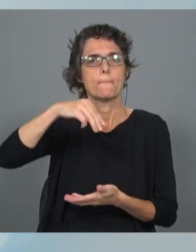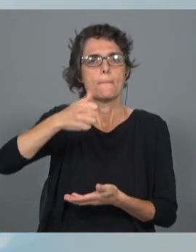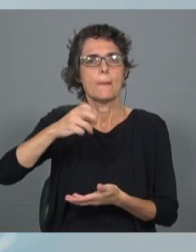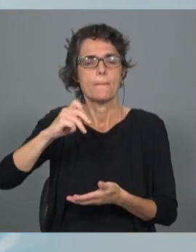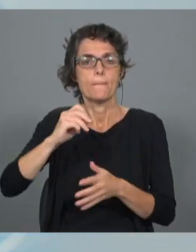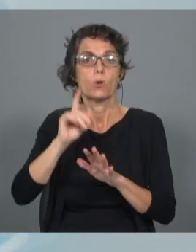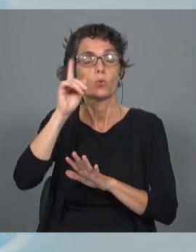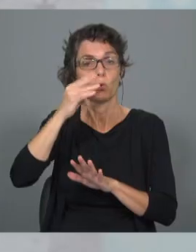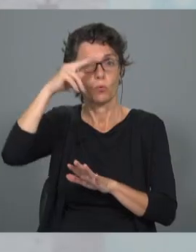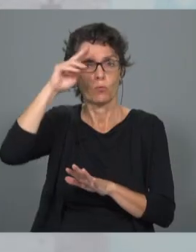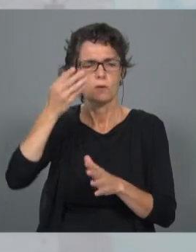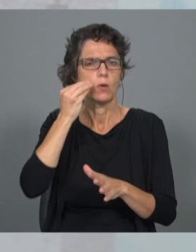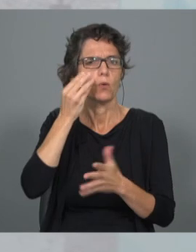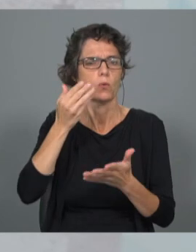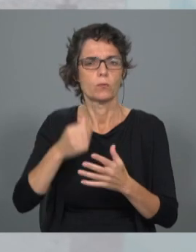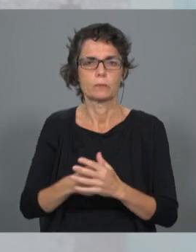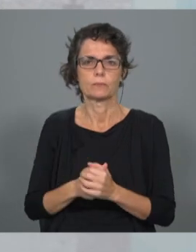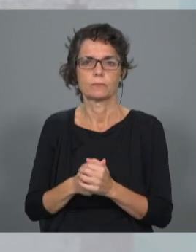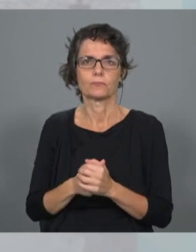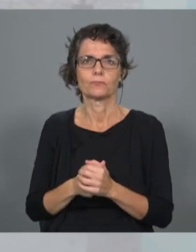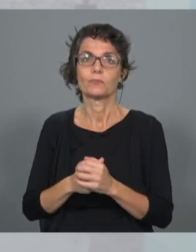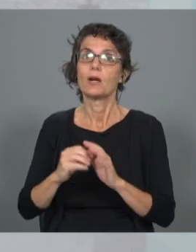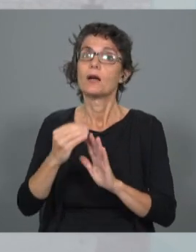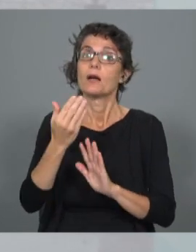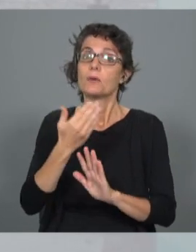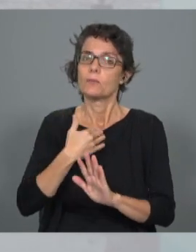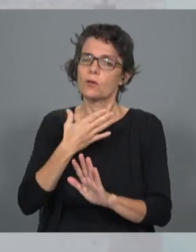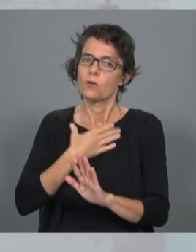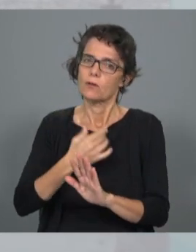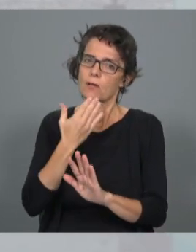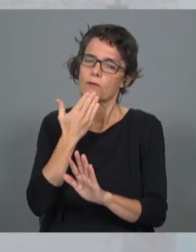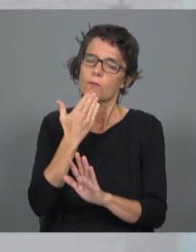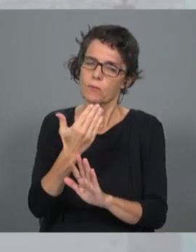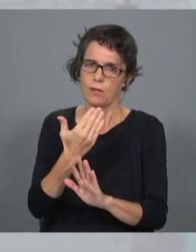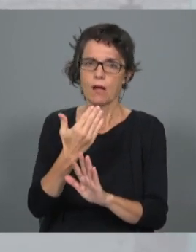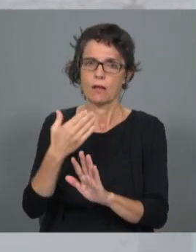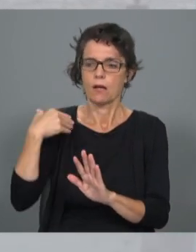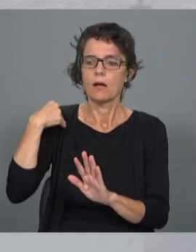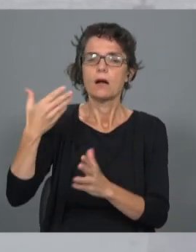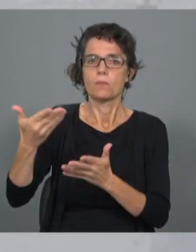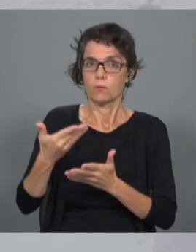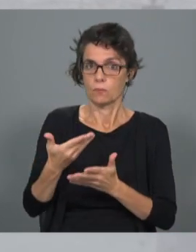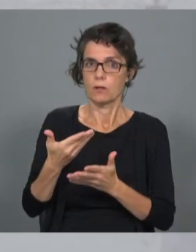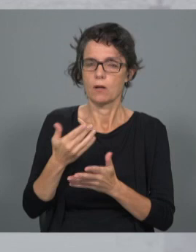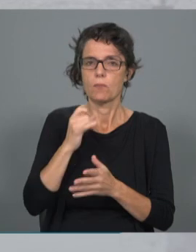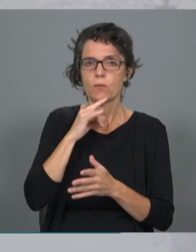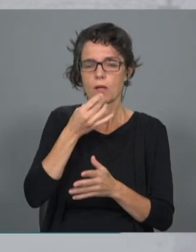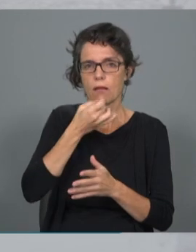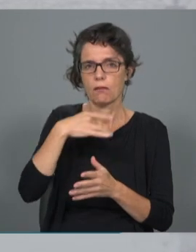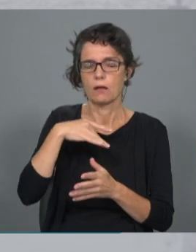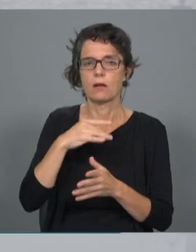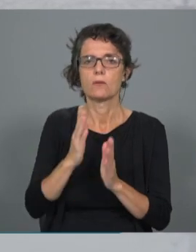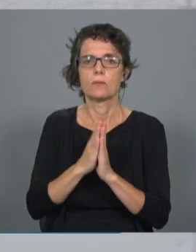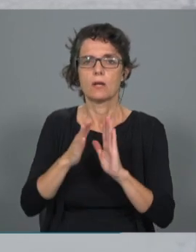Moçambique. Bem, antes de mais, eu que agradeço o convite e a oportunidade de estar aqui convosco no programa